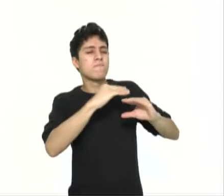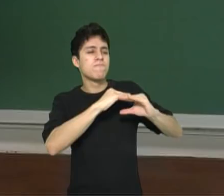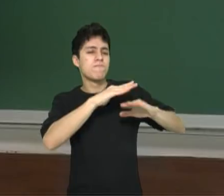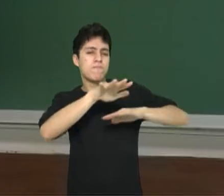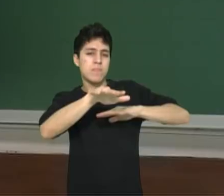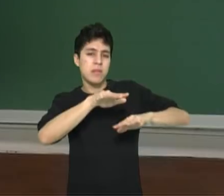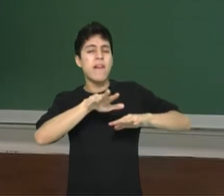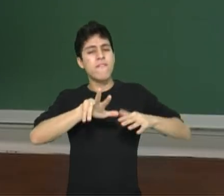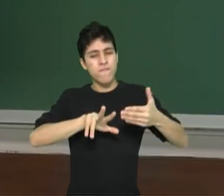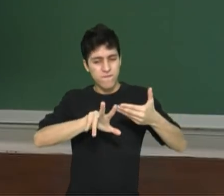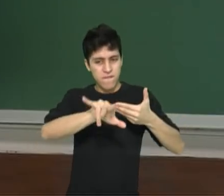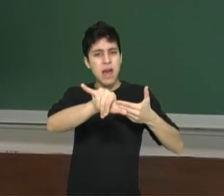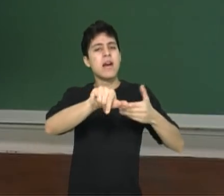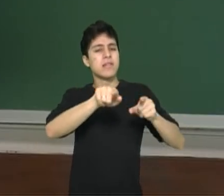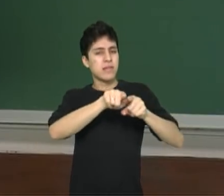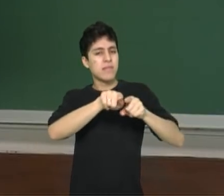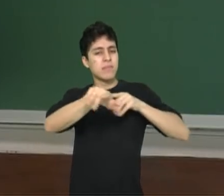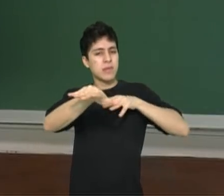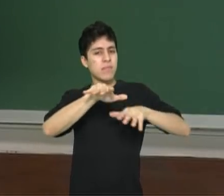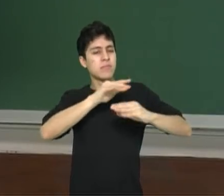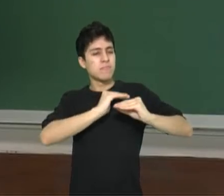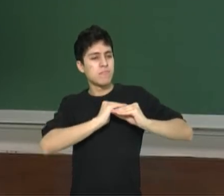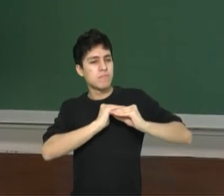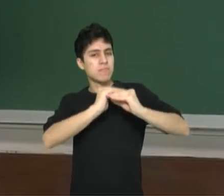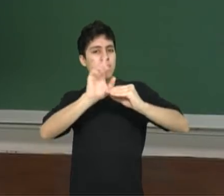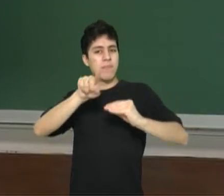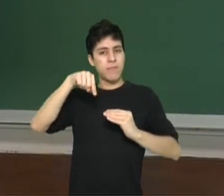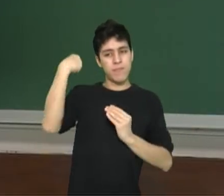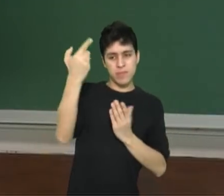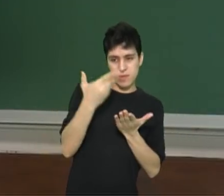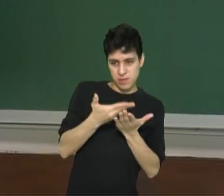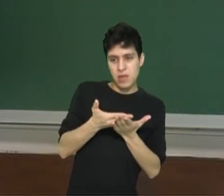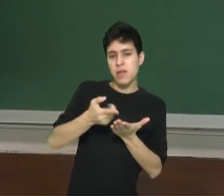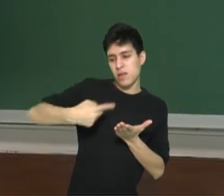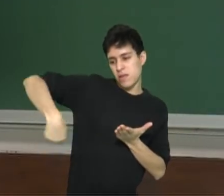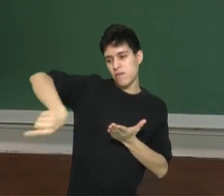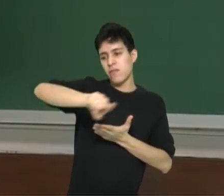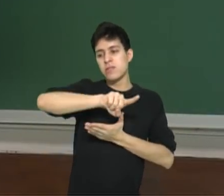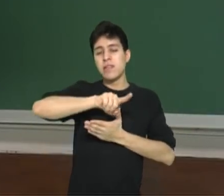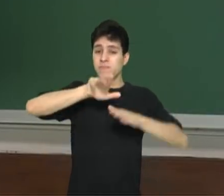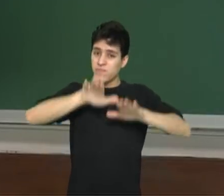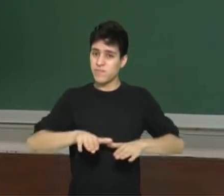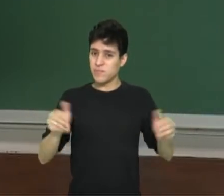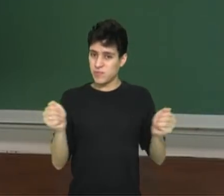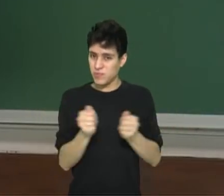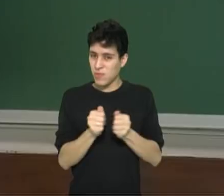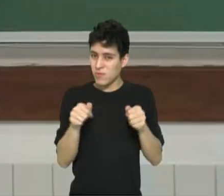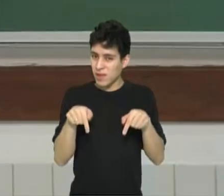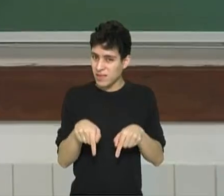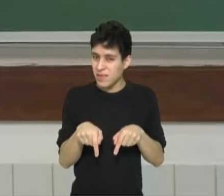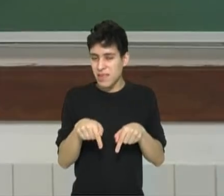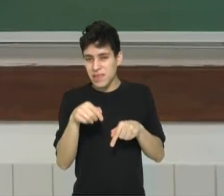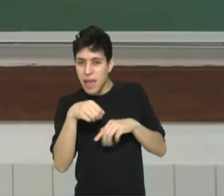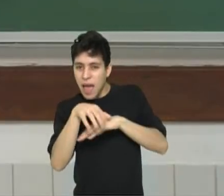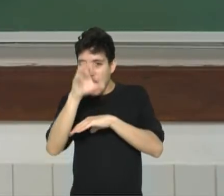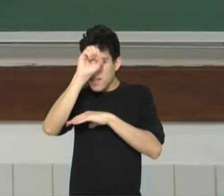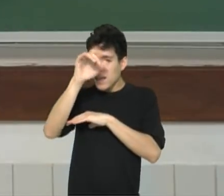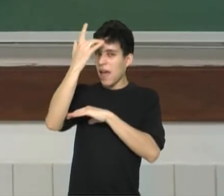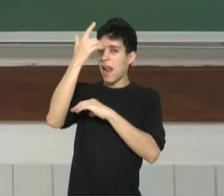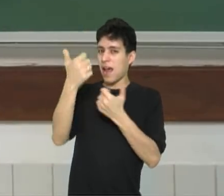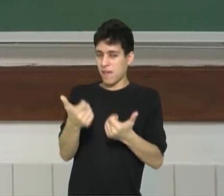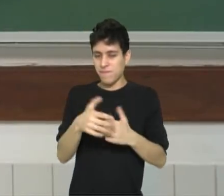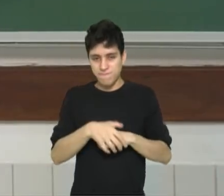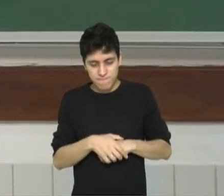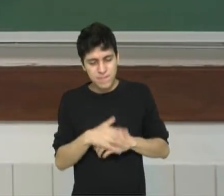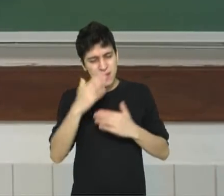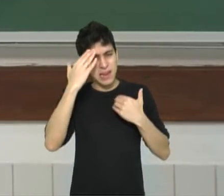nós vamos falar mais de movimento uniforme na próxima aula, tá? Então já fica aqui a dica, né? Se cuida, agradeço de novo